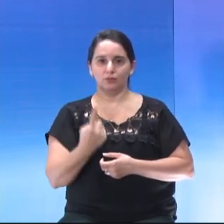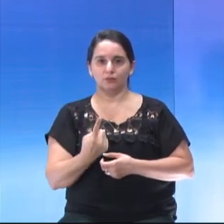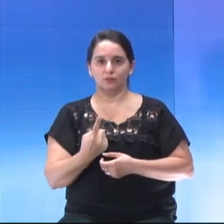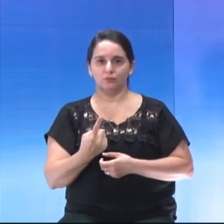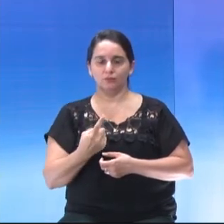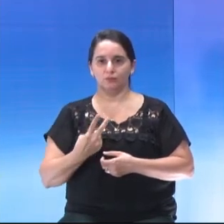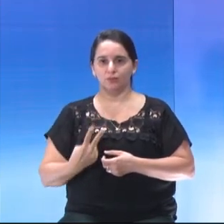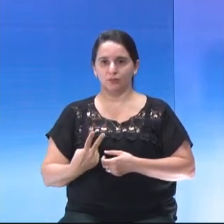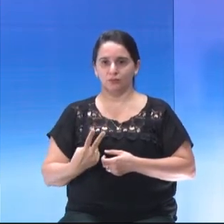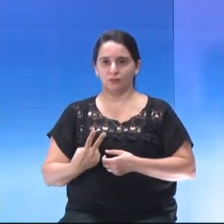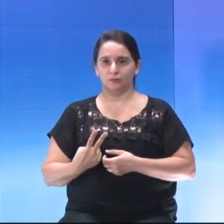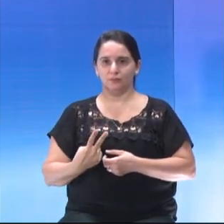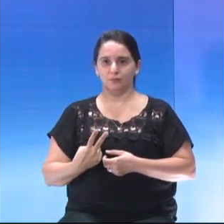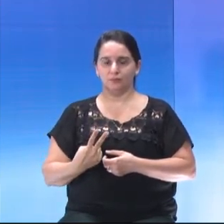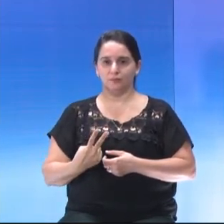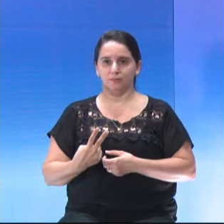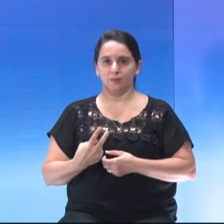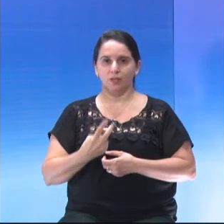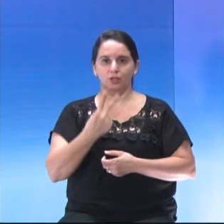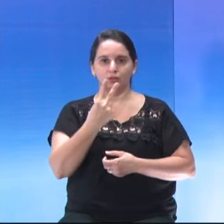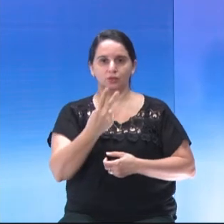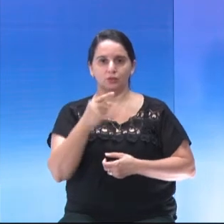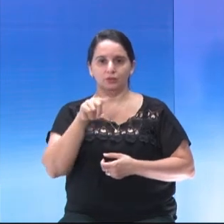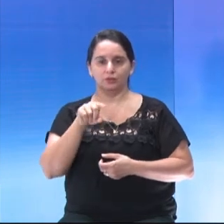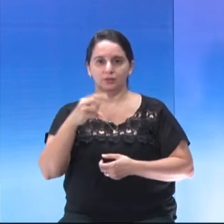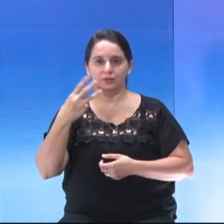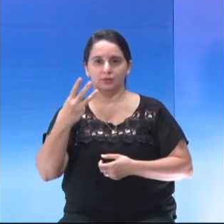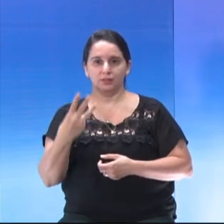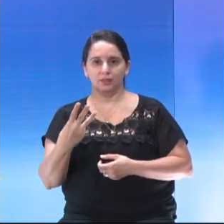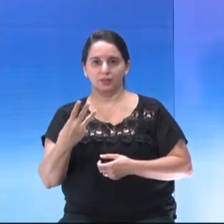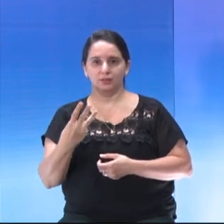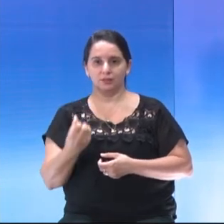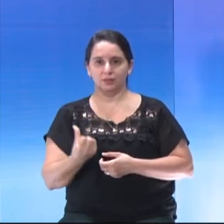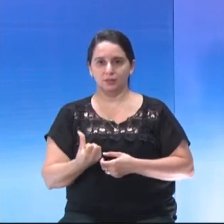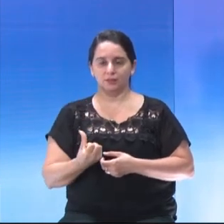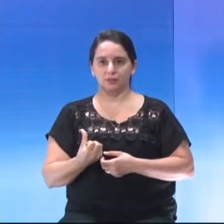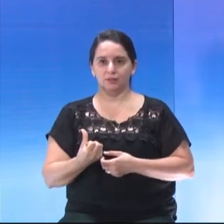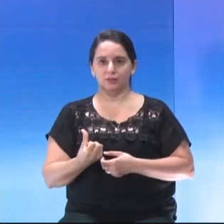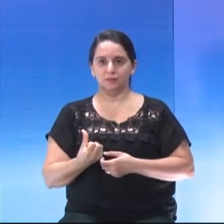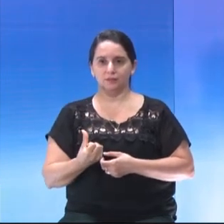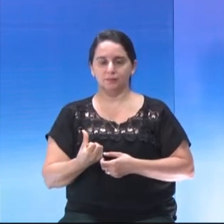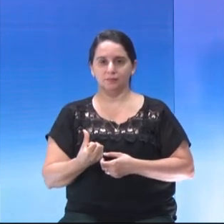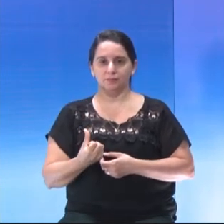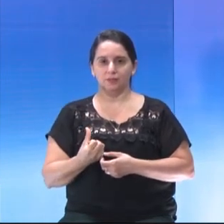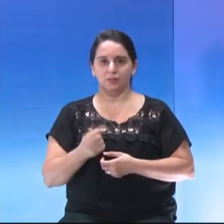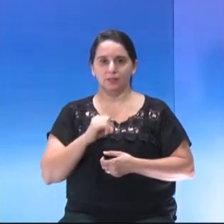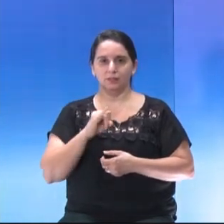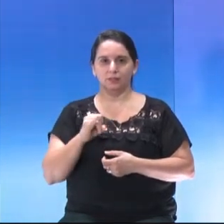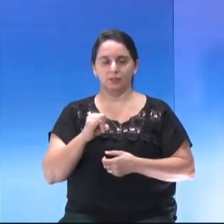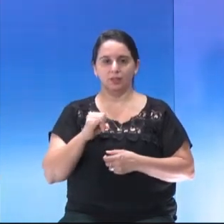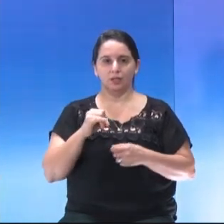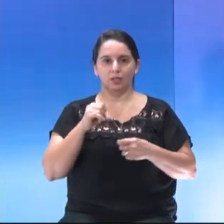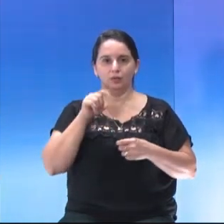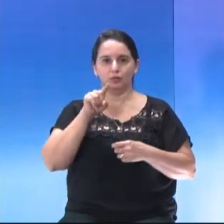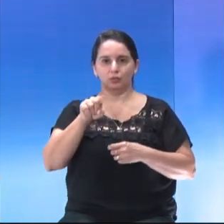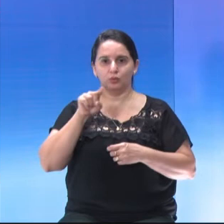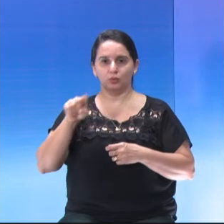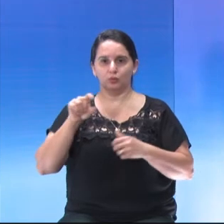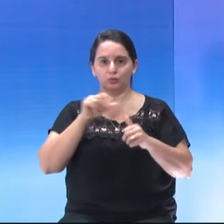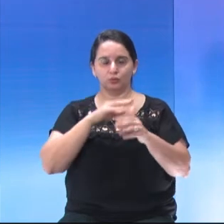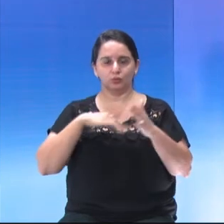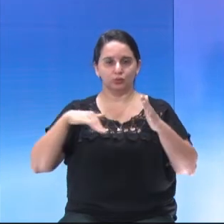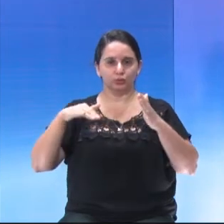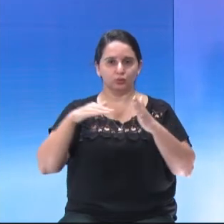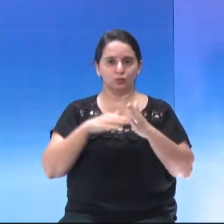vezes 1, 2. 2 vezes 3, 6. Se eu multipliquei toda essa